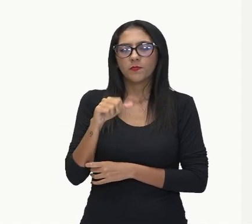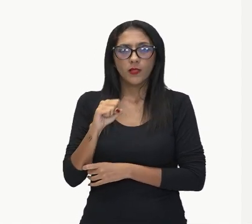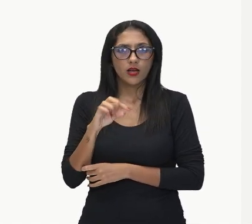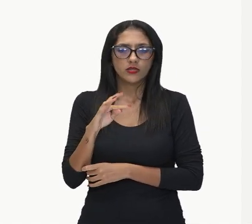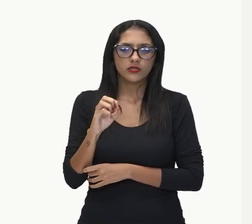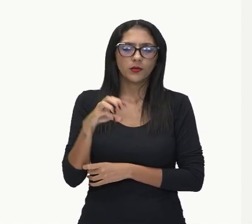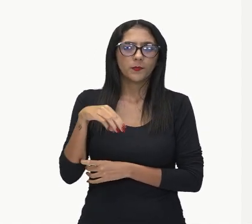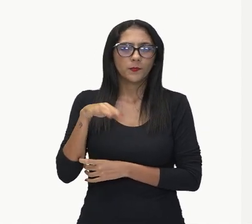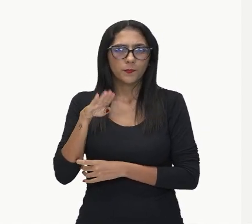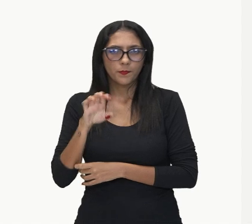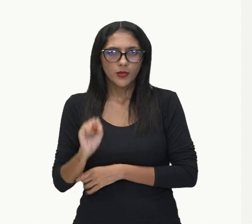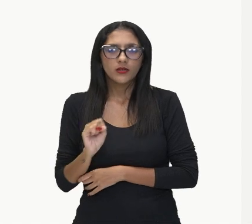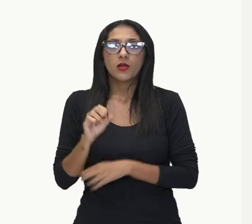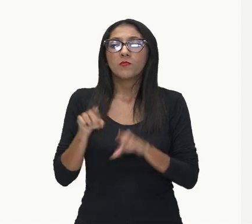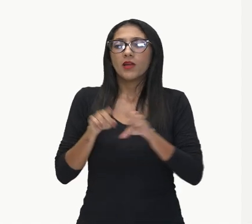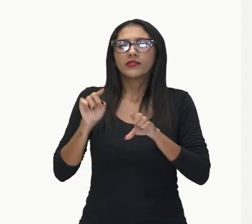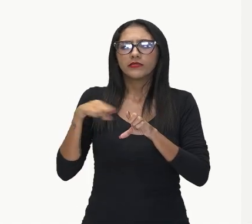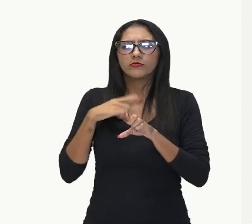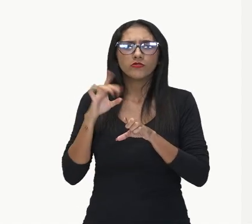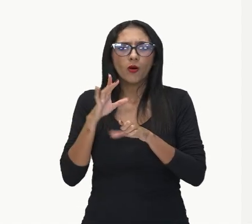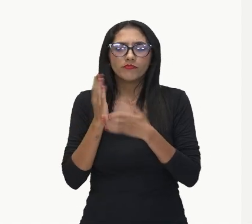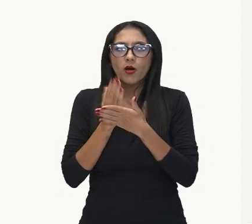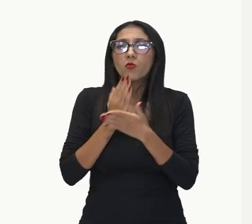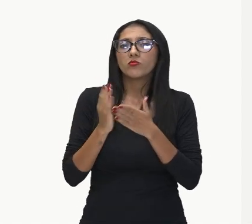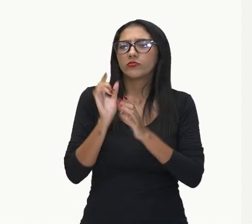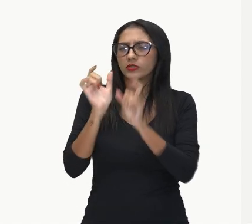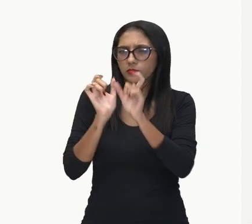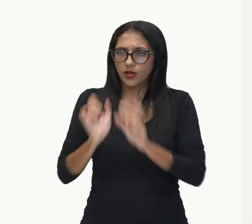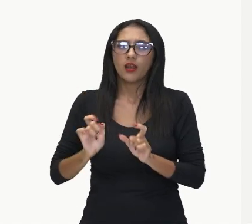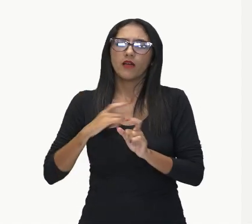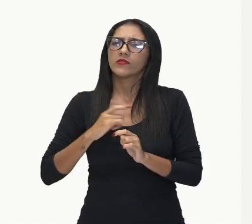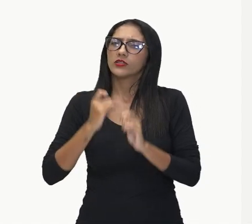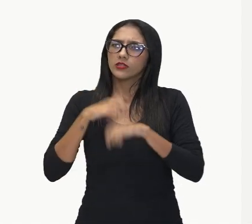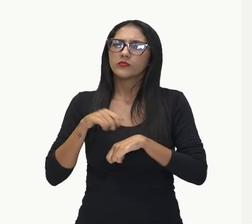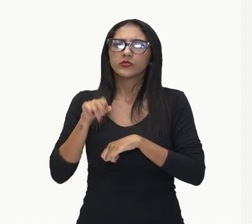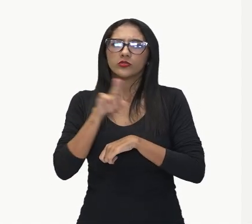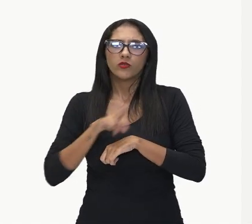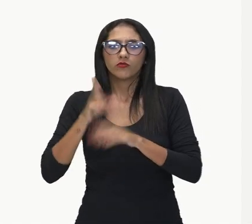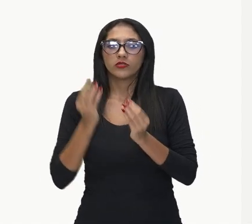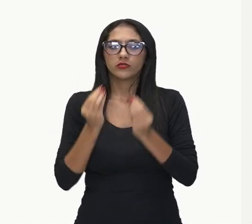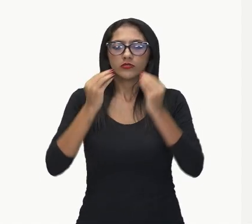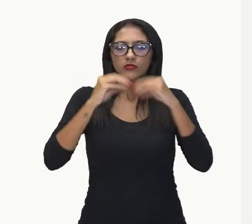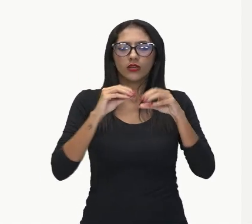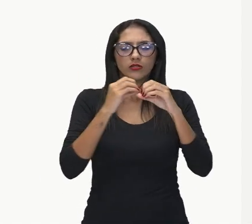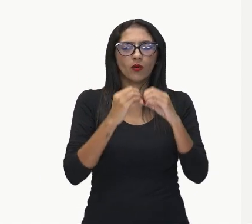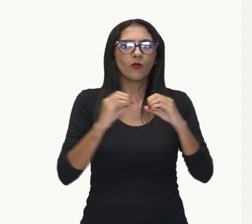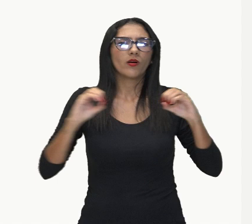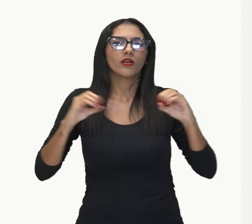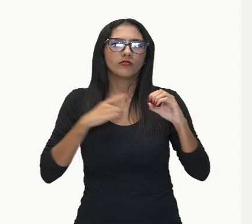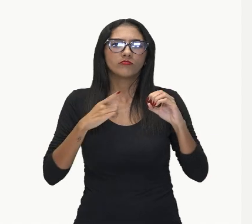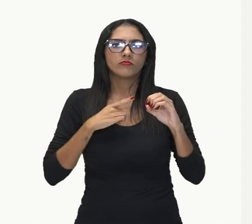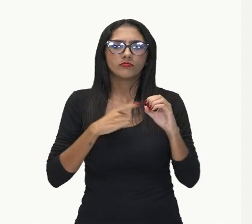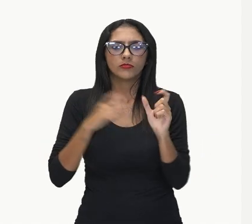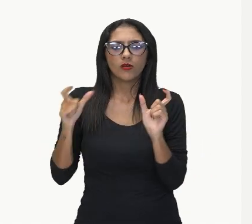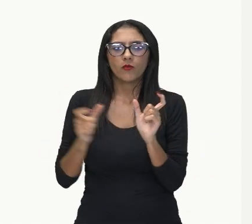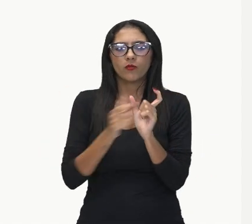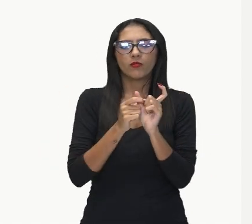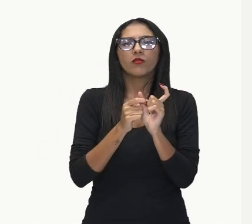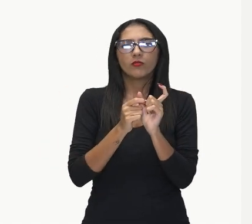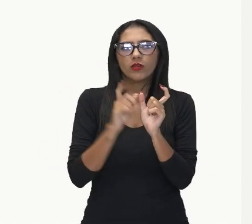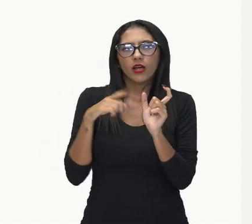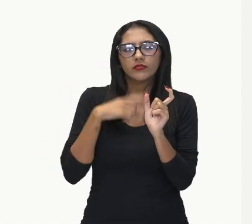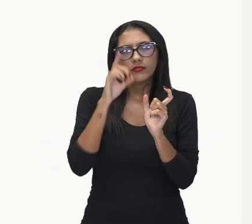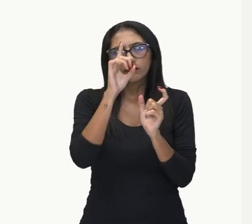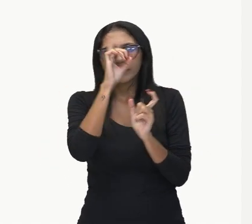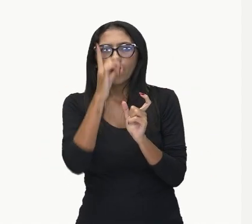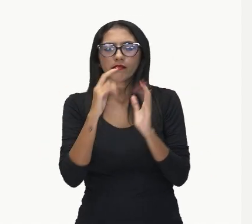certo? Das conjunções, perdão, que podem ligar orações e estabelecer essas ideias, esses